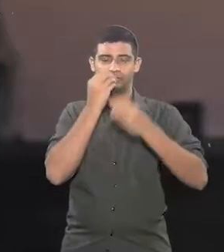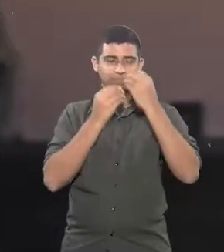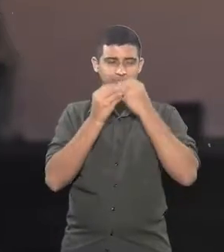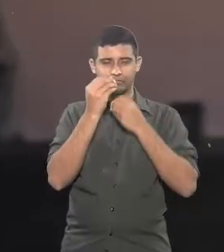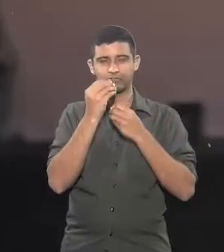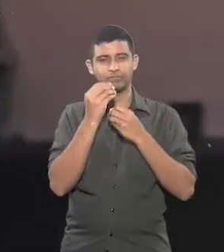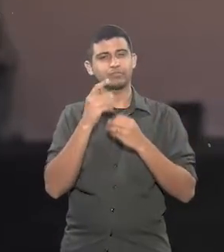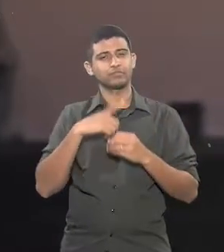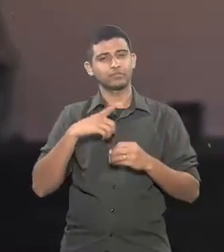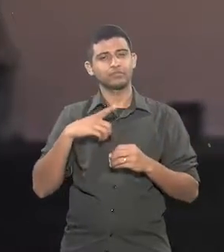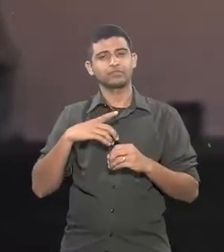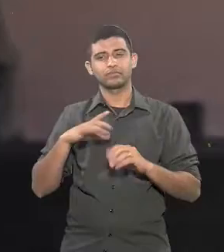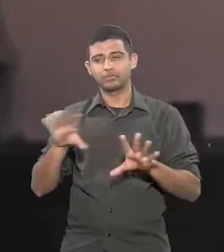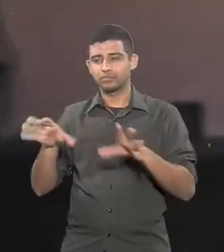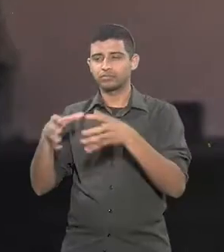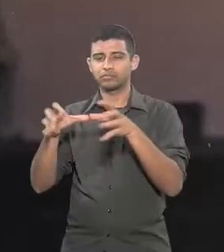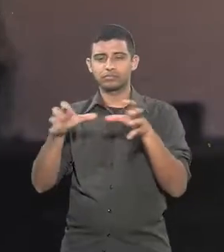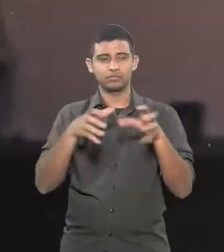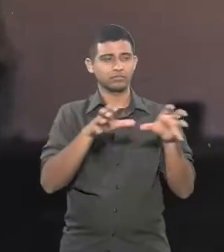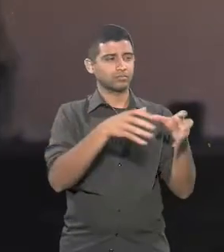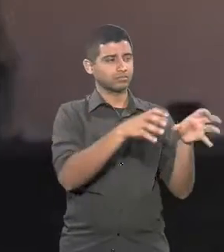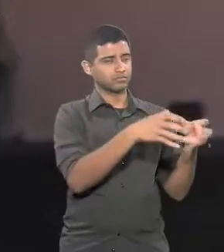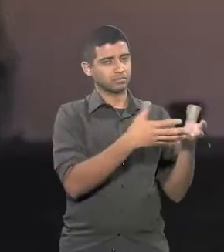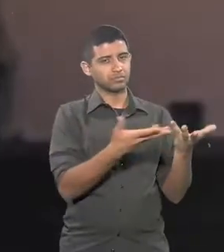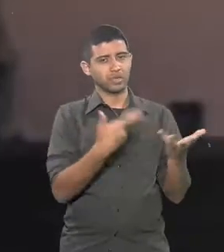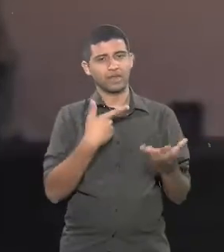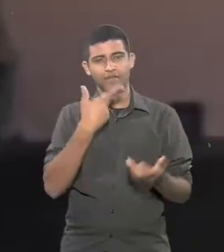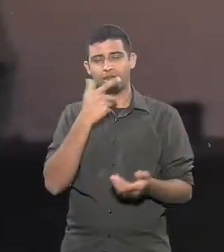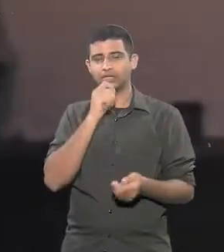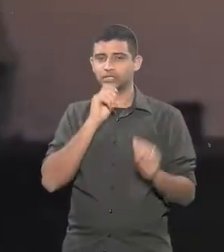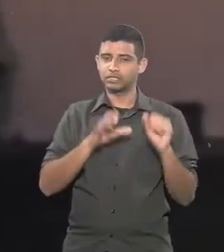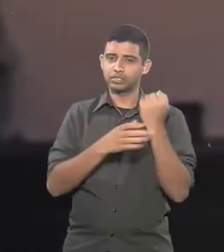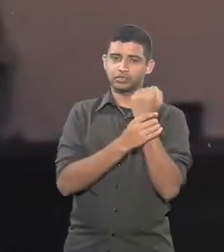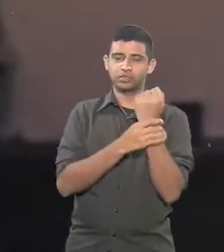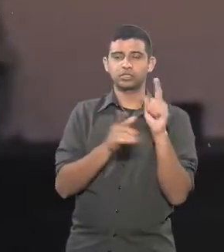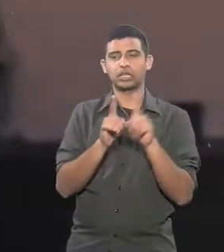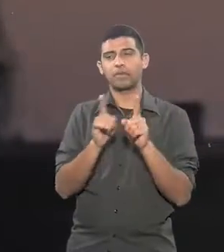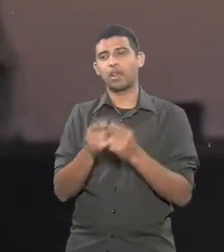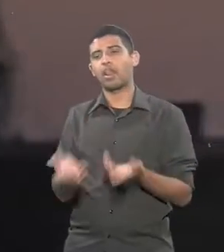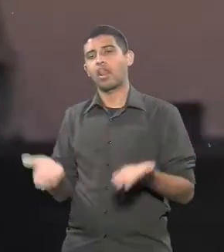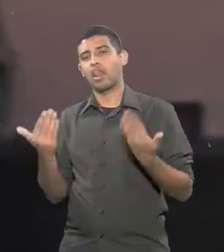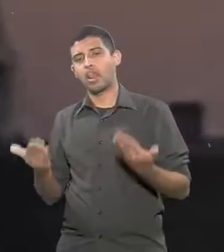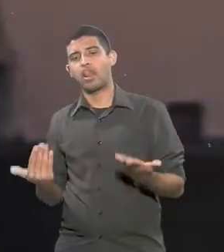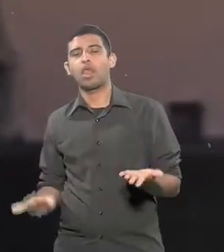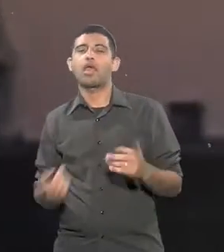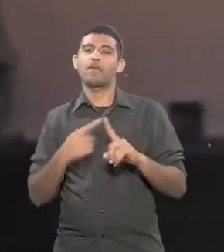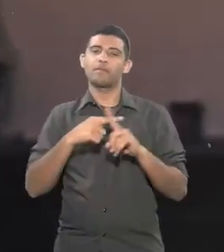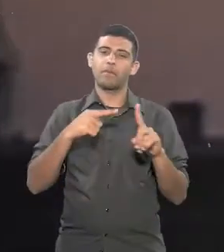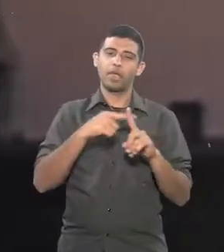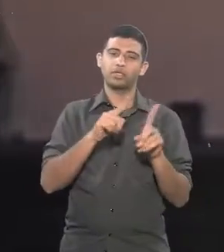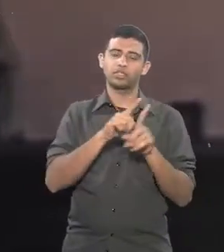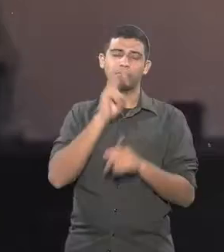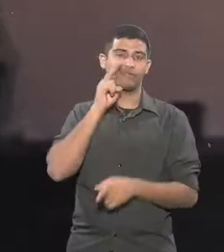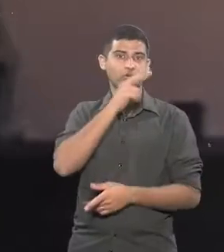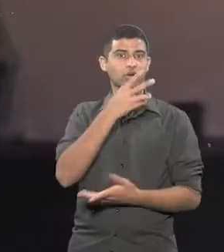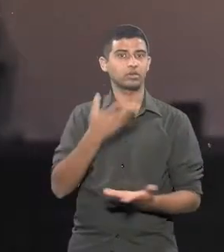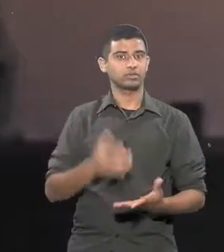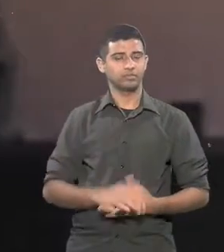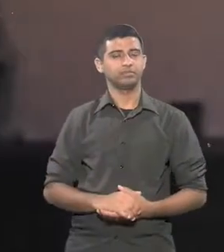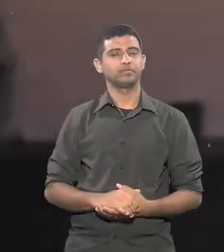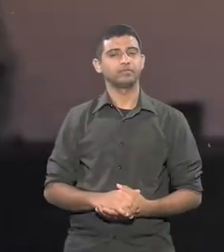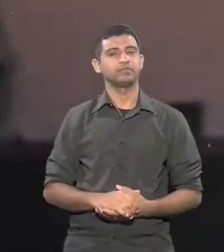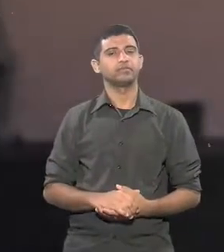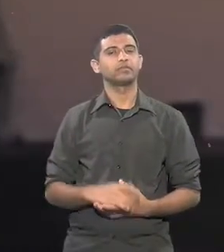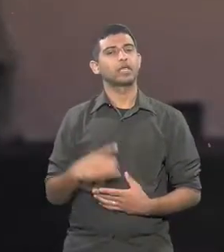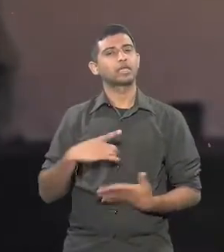alimentar, que ela procura classificar o domicílio em segurança alimentar, insegurança alimentar leve, moderada e grave,